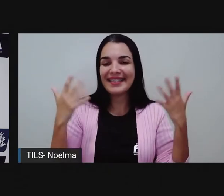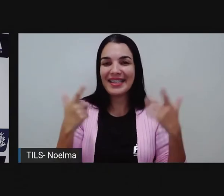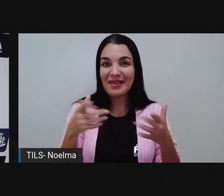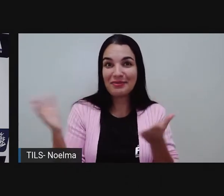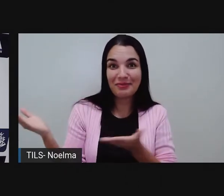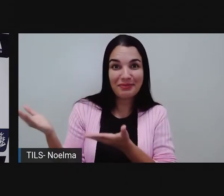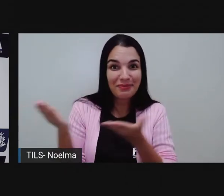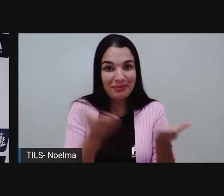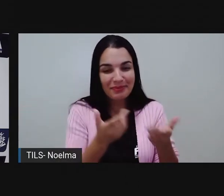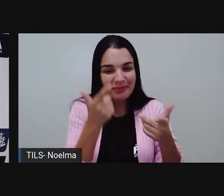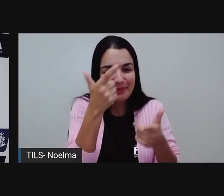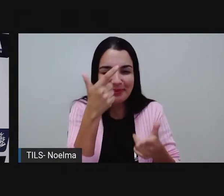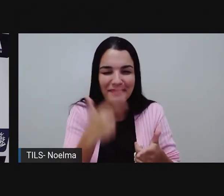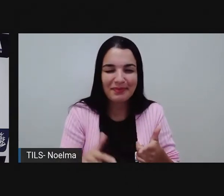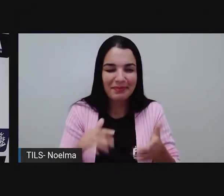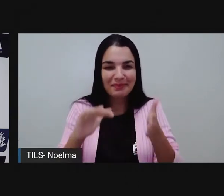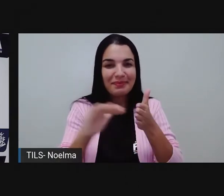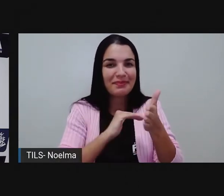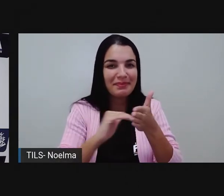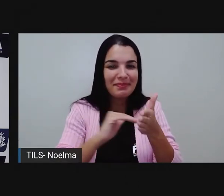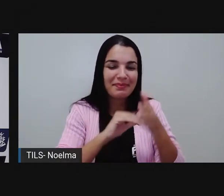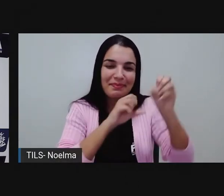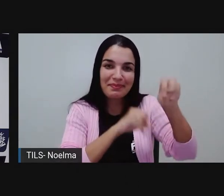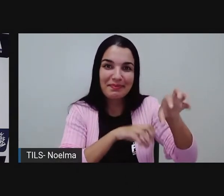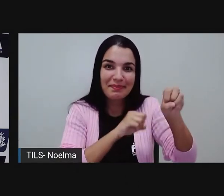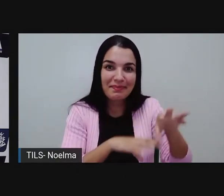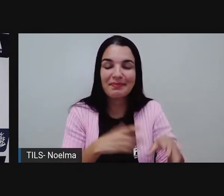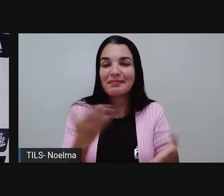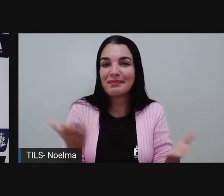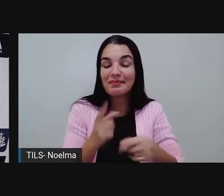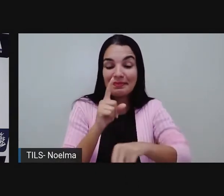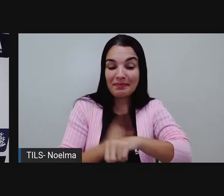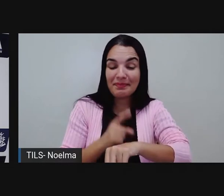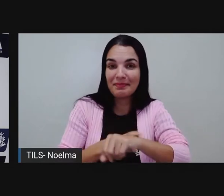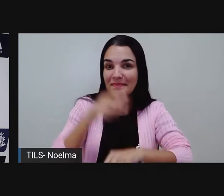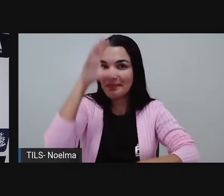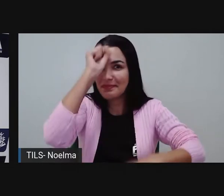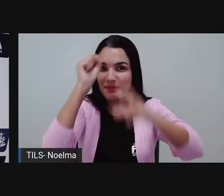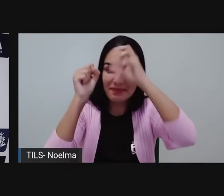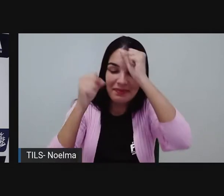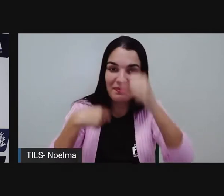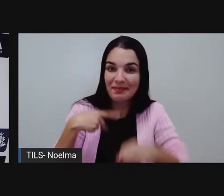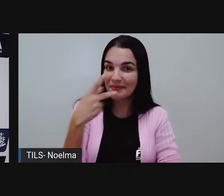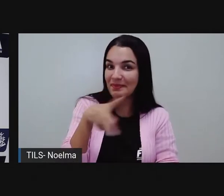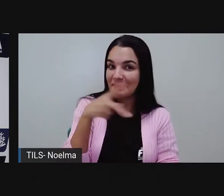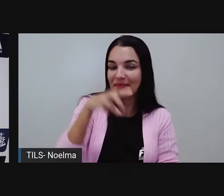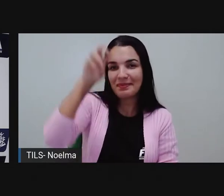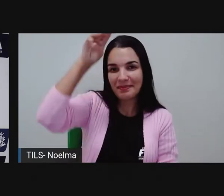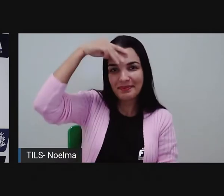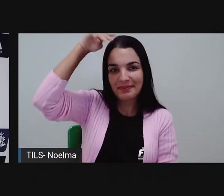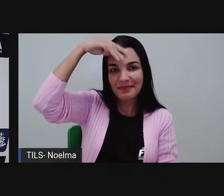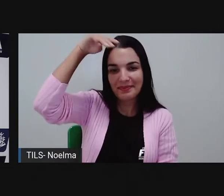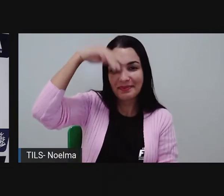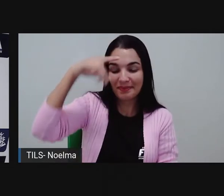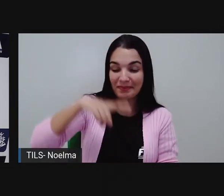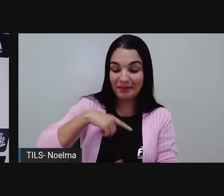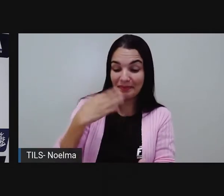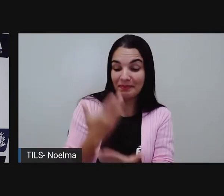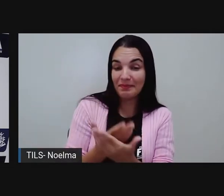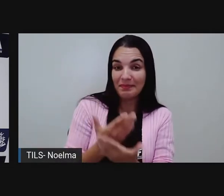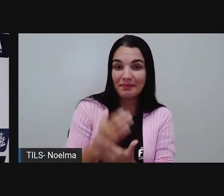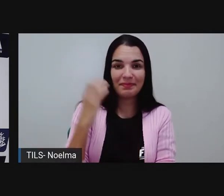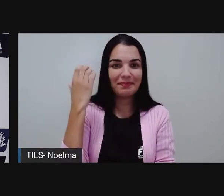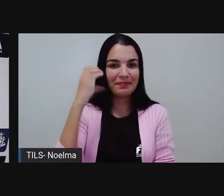recebe vocês aqui mais uma vez no nosso canal para mais um momento de muito aprendizado. Eu sou a professora Mirth e nós teremos aula